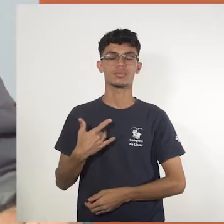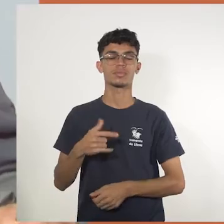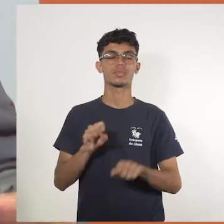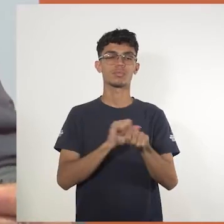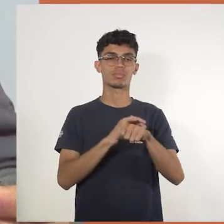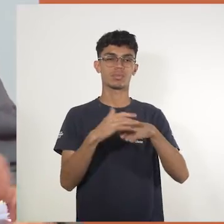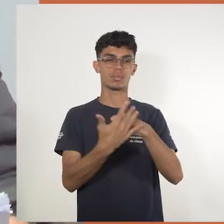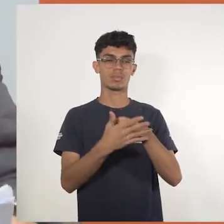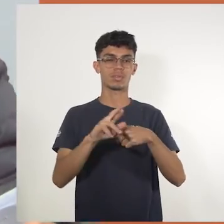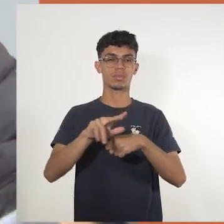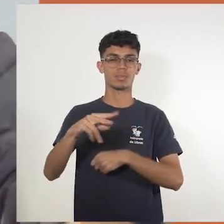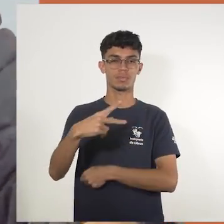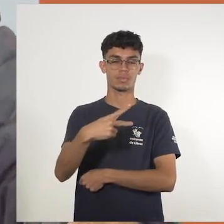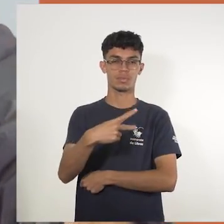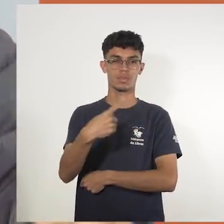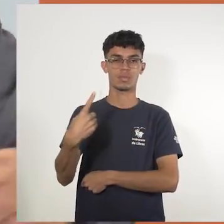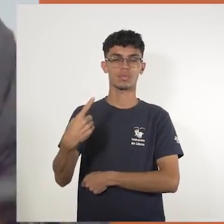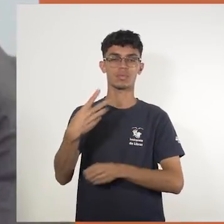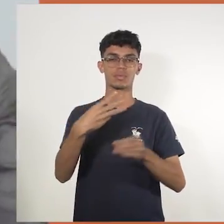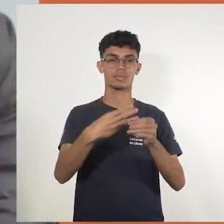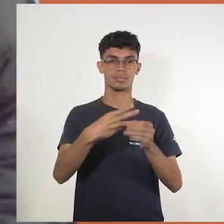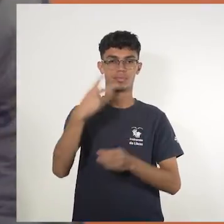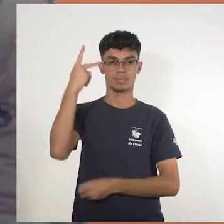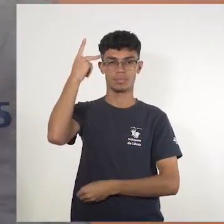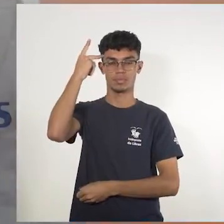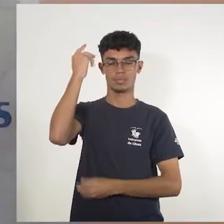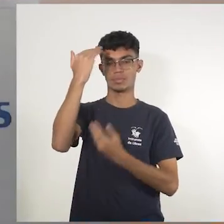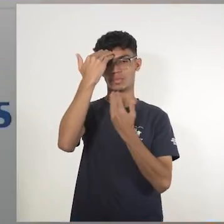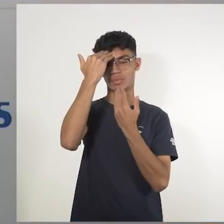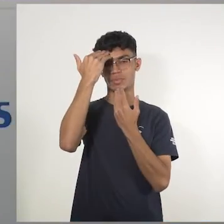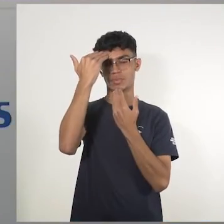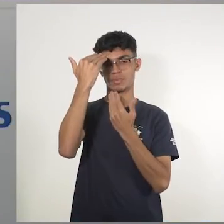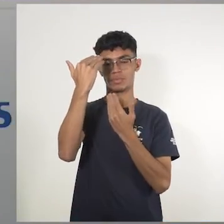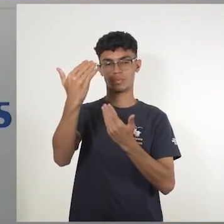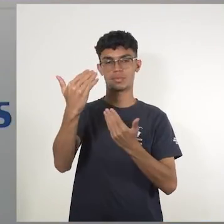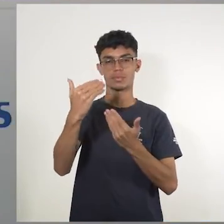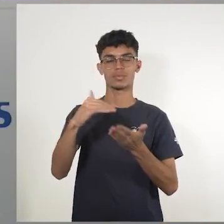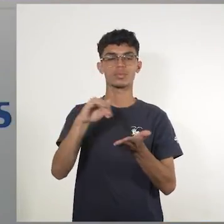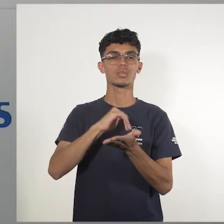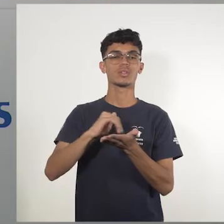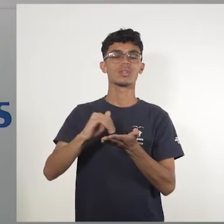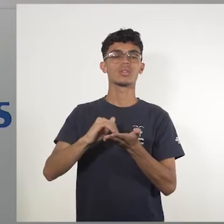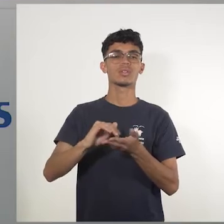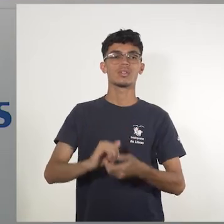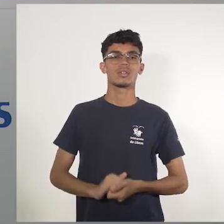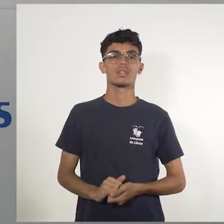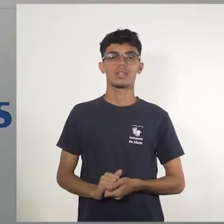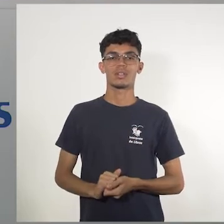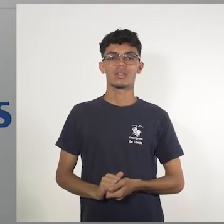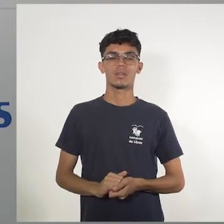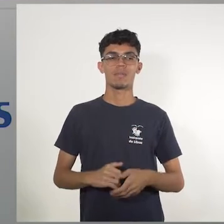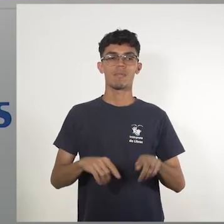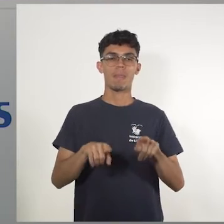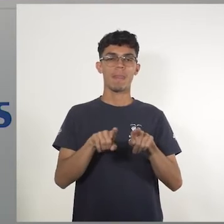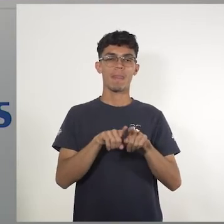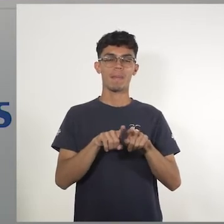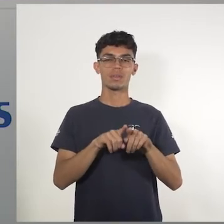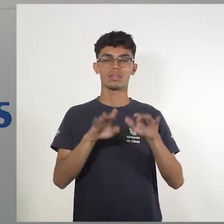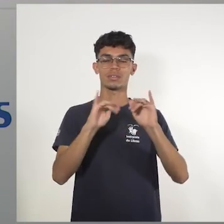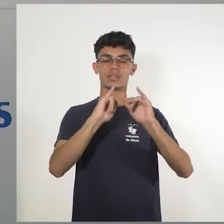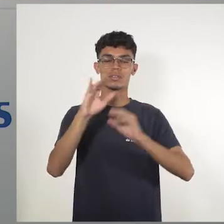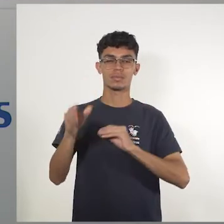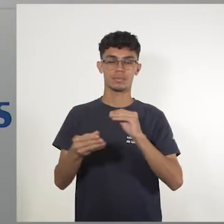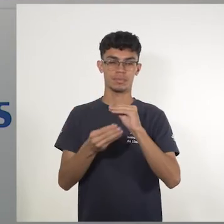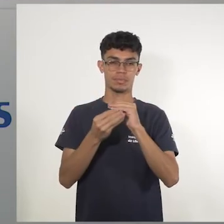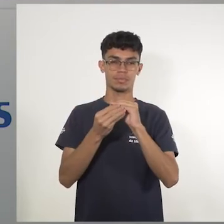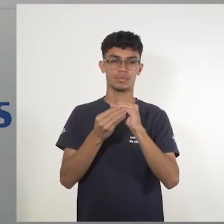P1 aqui no município de São Paulo. Obrigado, secretário Edson Aparecido. Fazer um destaque, aproveitar que o Padula